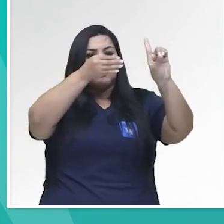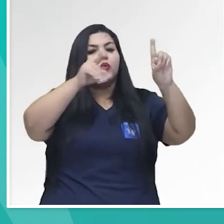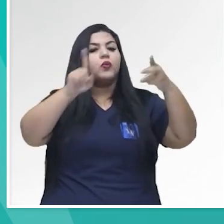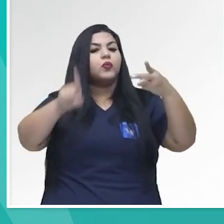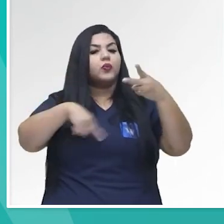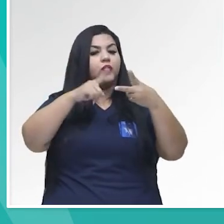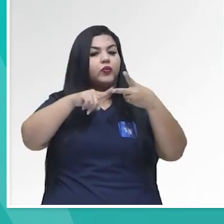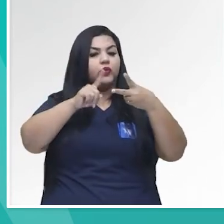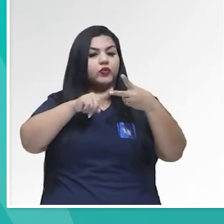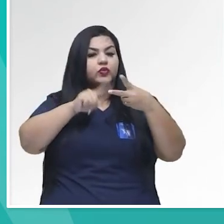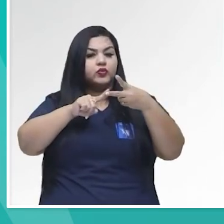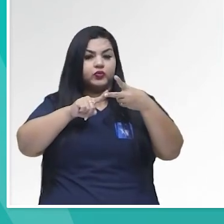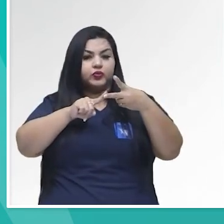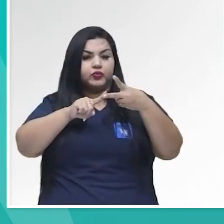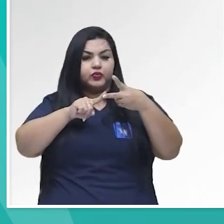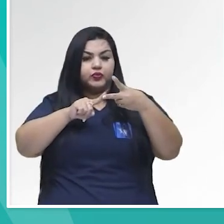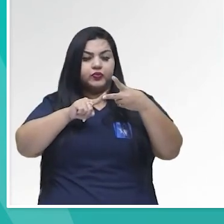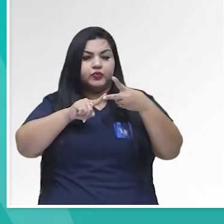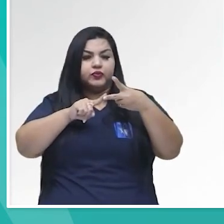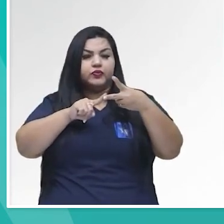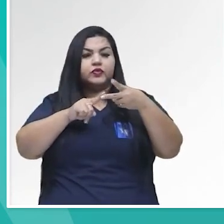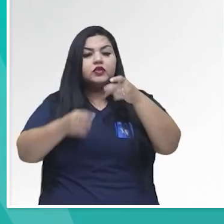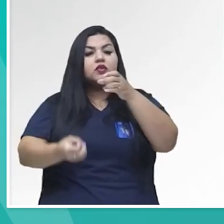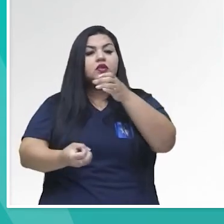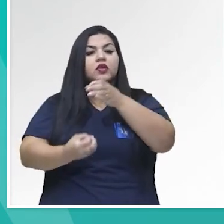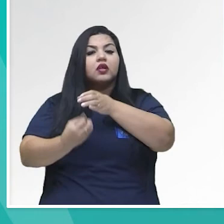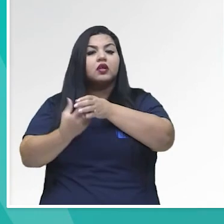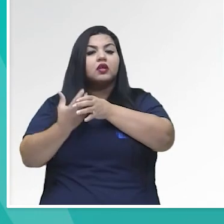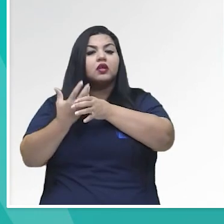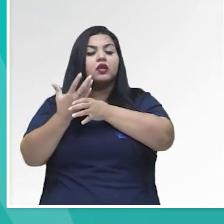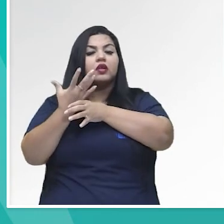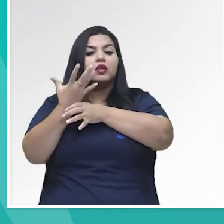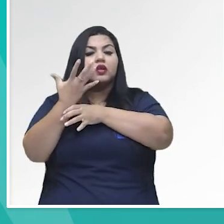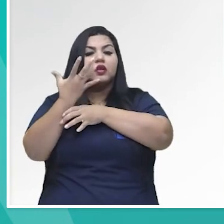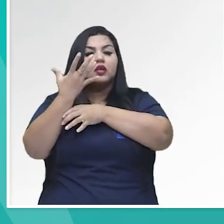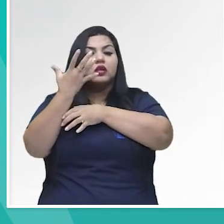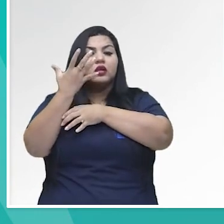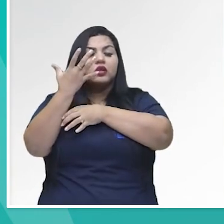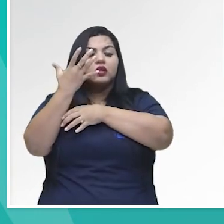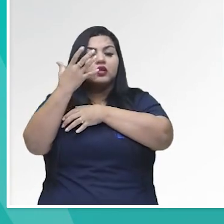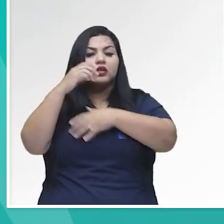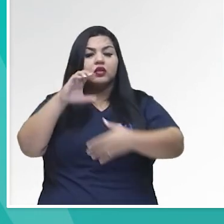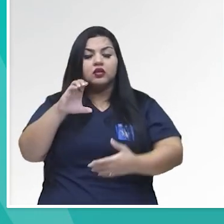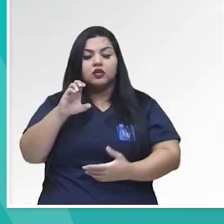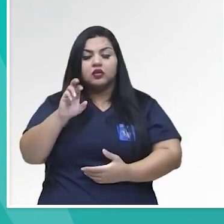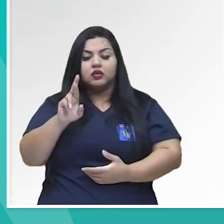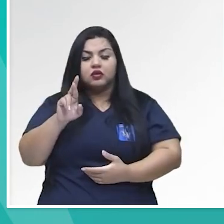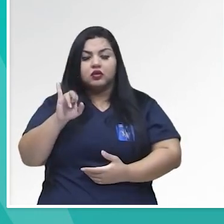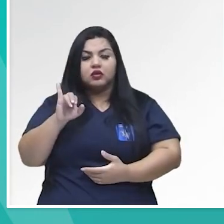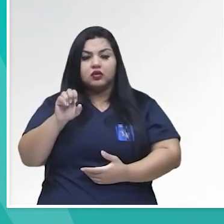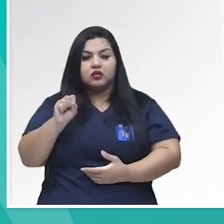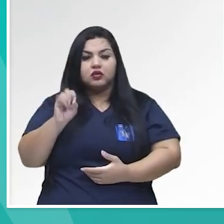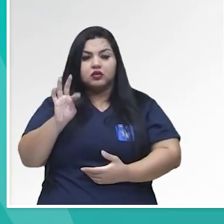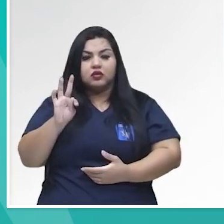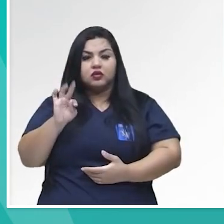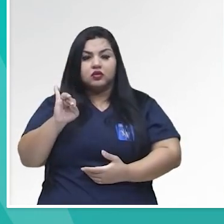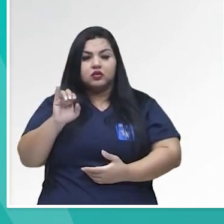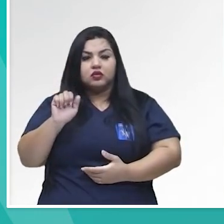do cristianismo. Eu já diria assim, uma ideia de cristandade. Né? Vou colocar